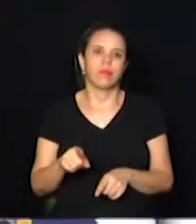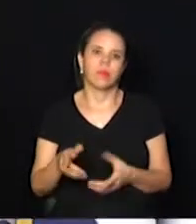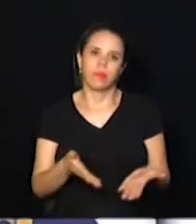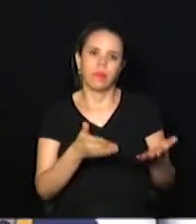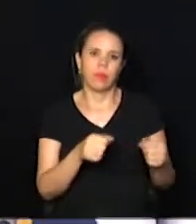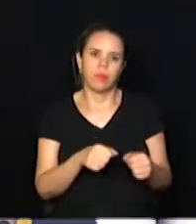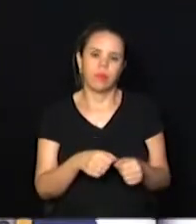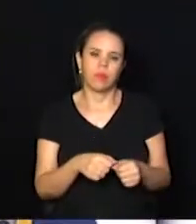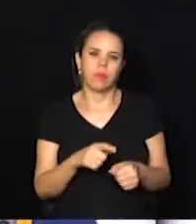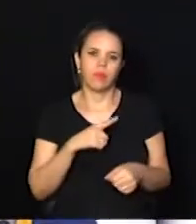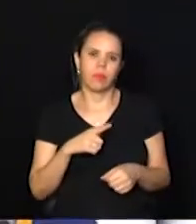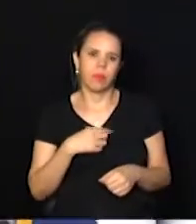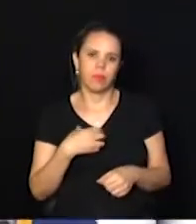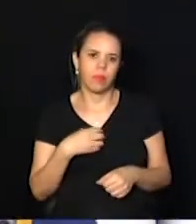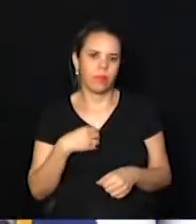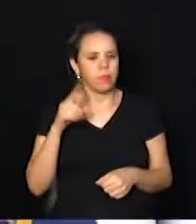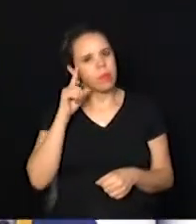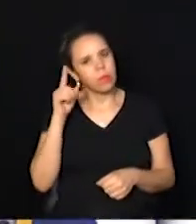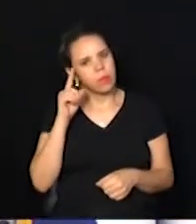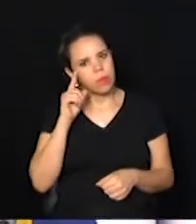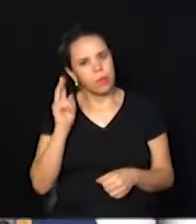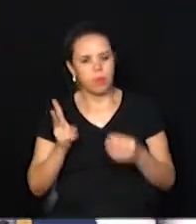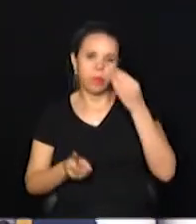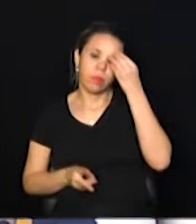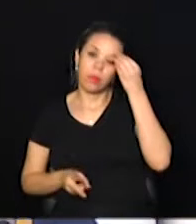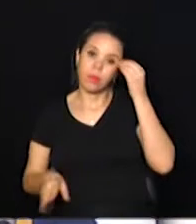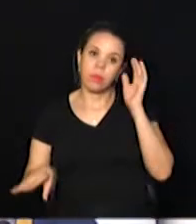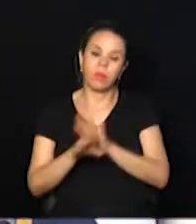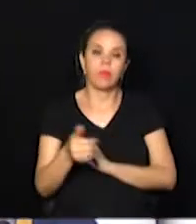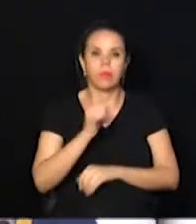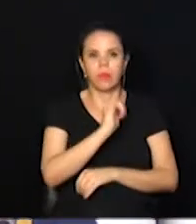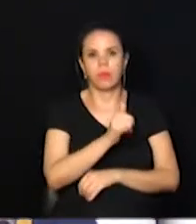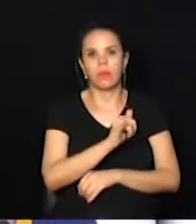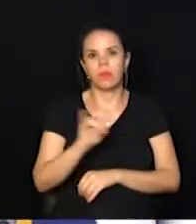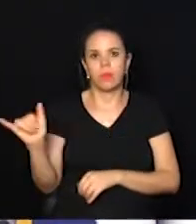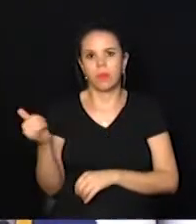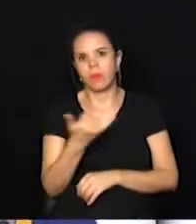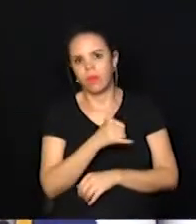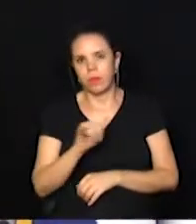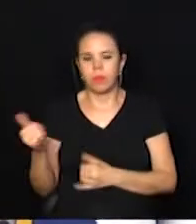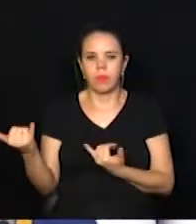e a gente tinha prática todos os dias, sem exceção. Quem chegava primeiro avisava o outro.